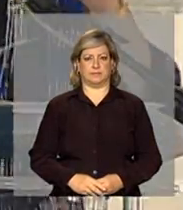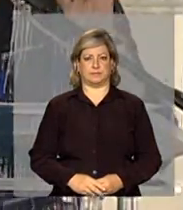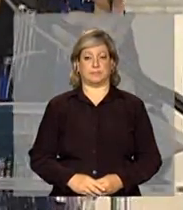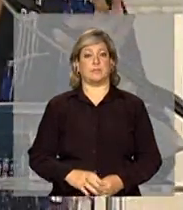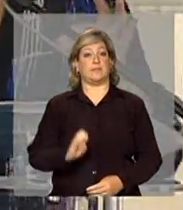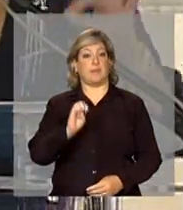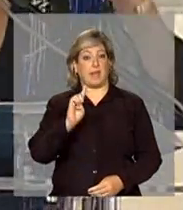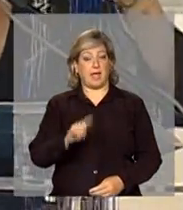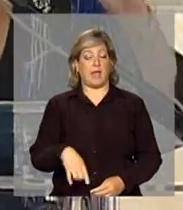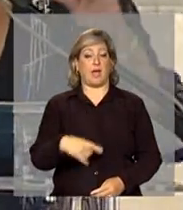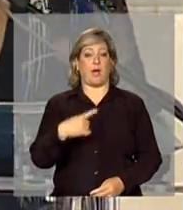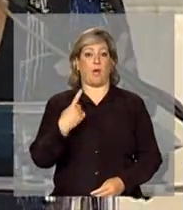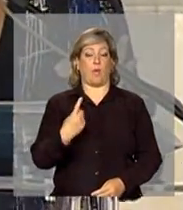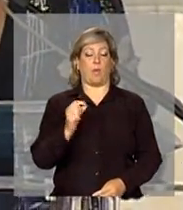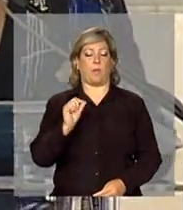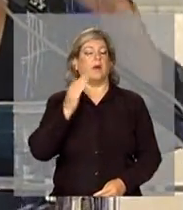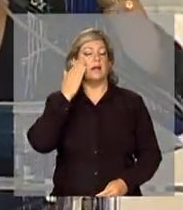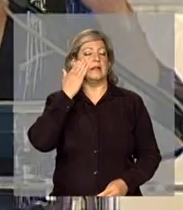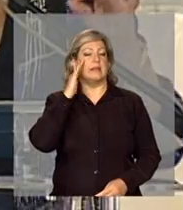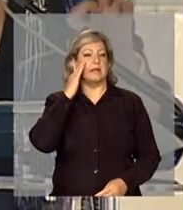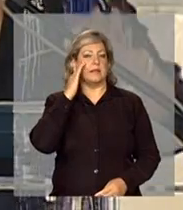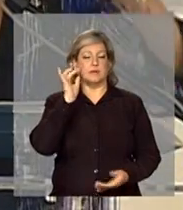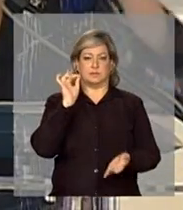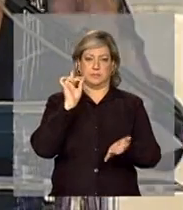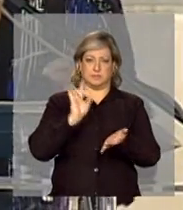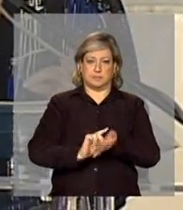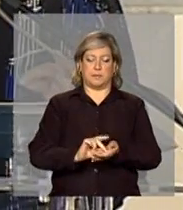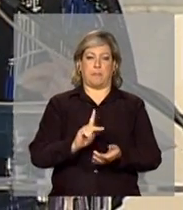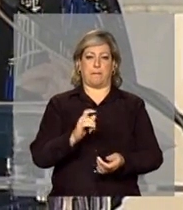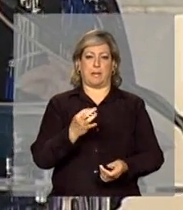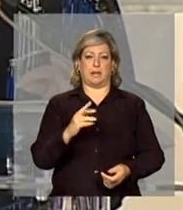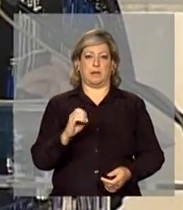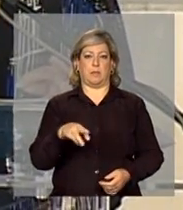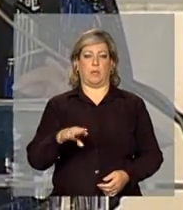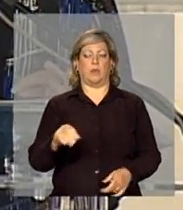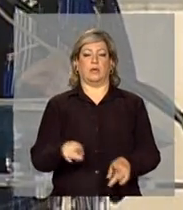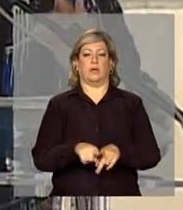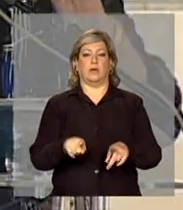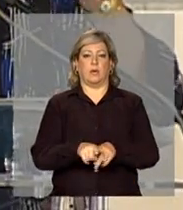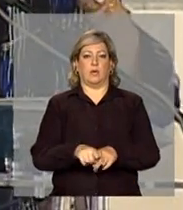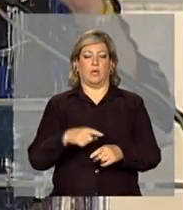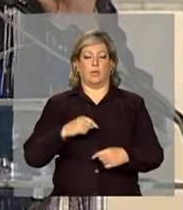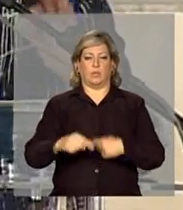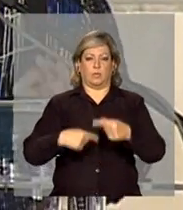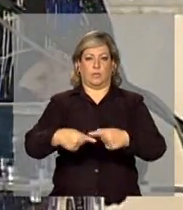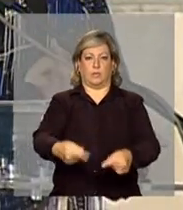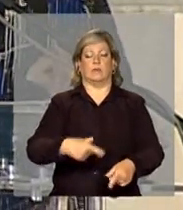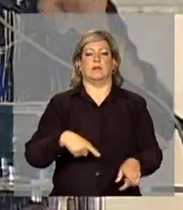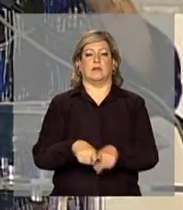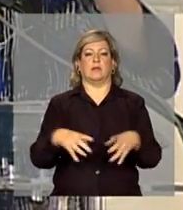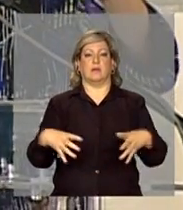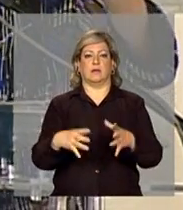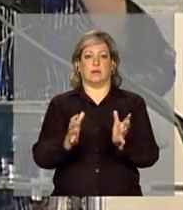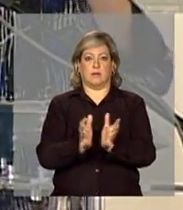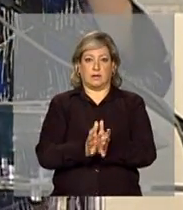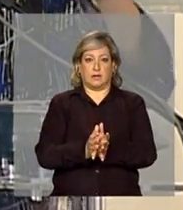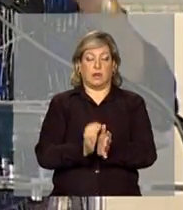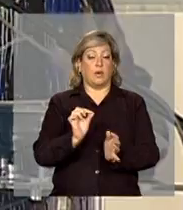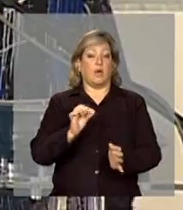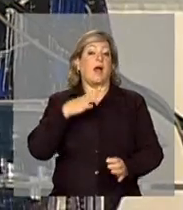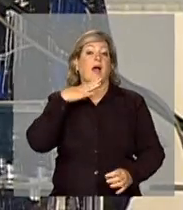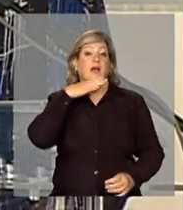É uma visão absolutamente patrimonialista e oligárquica achar que